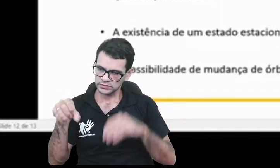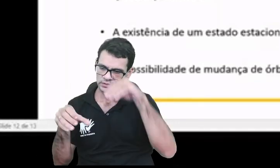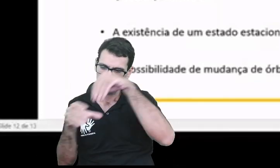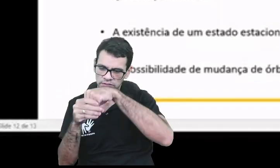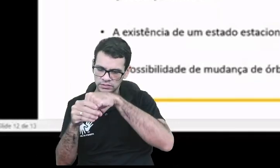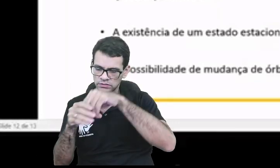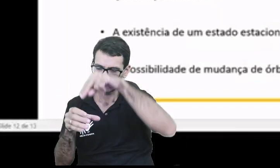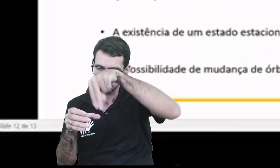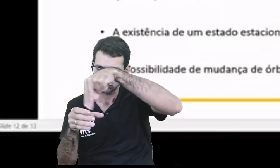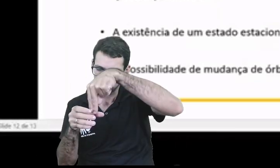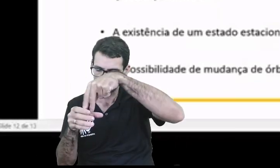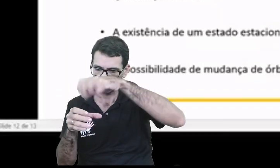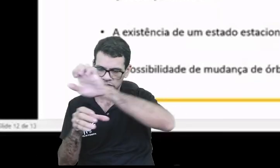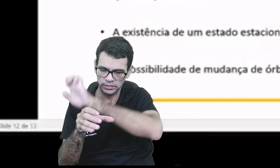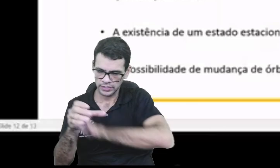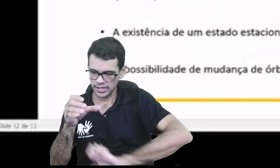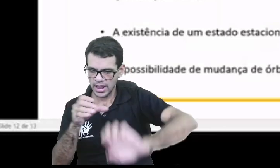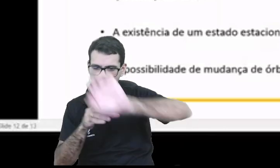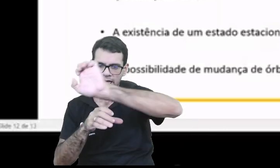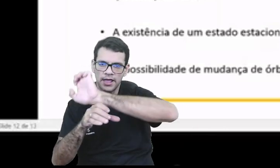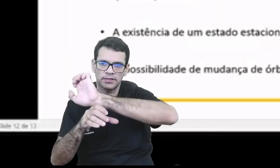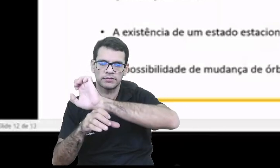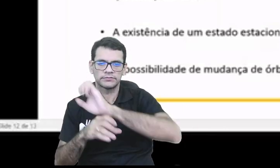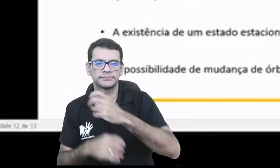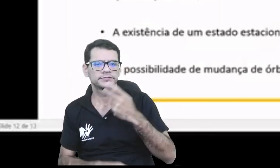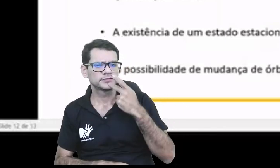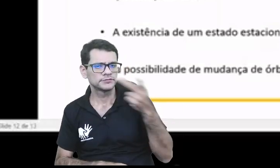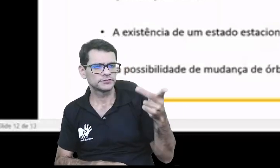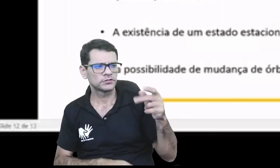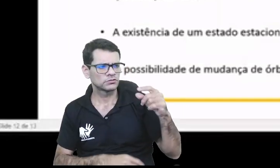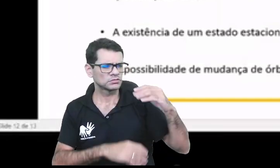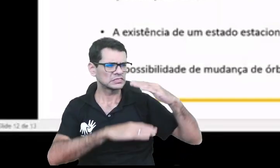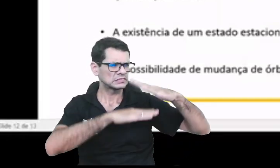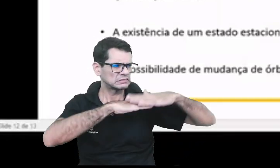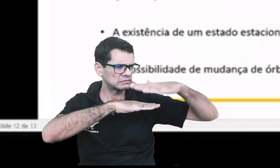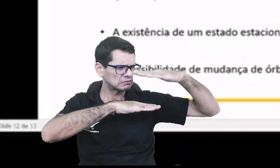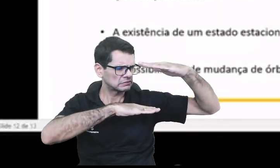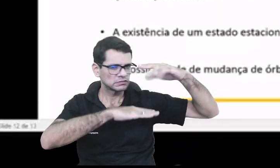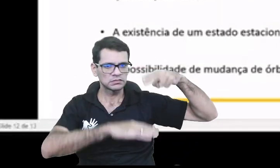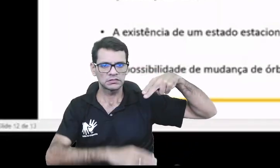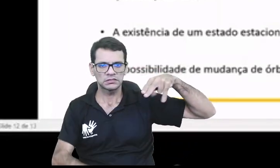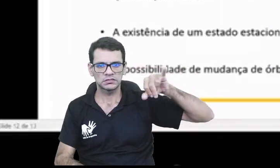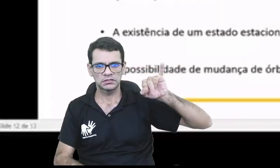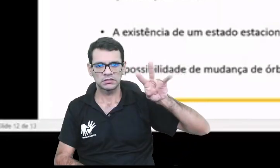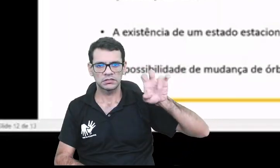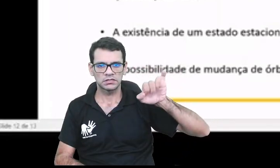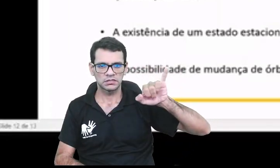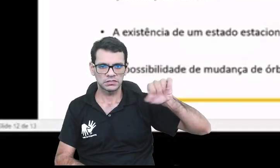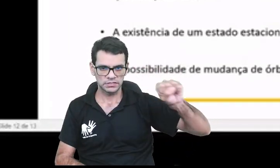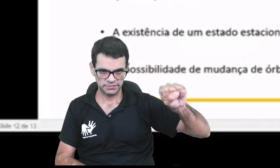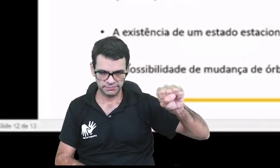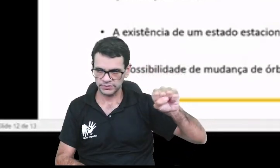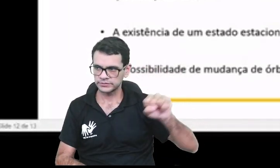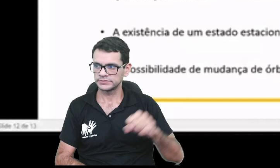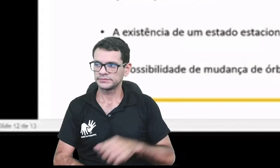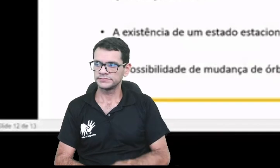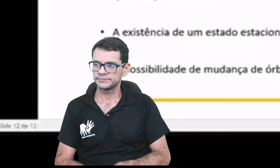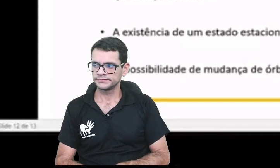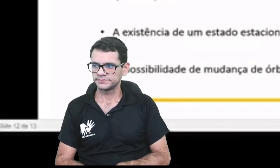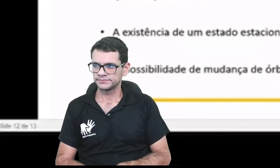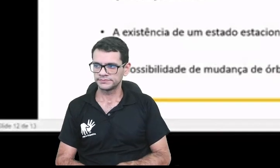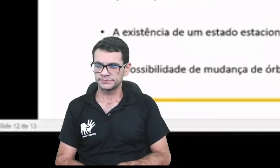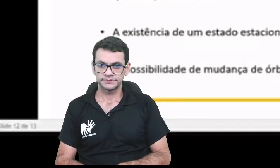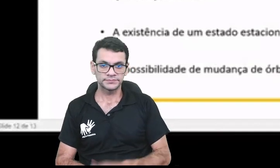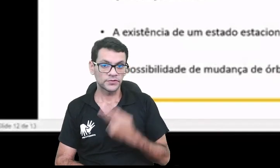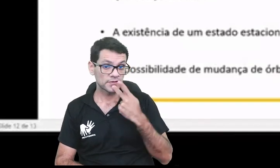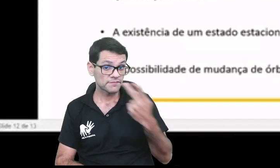átomo, do núcleo. Mas aí ele fala sobre níveis e camadas eletrônicas, porque ele vai dar uma energia para cada uma delas. Então,